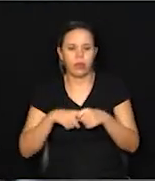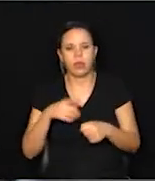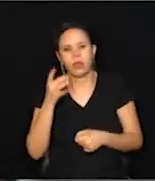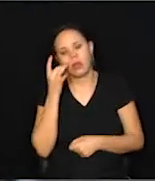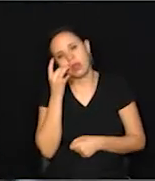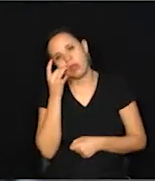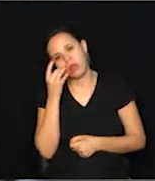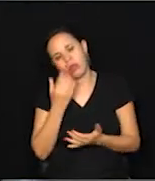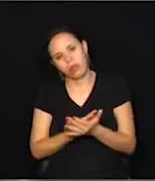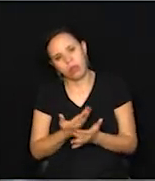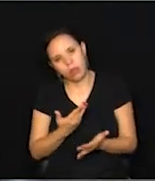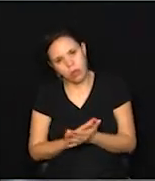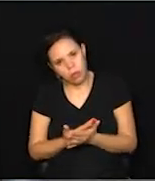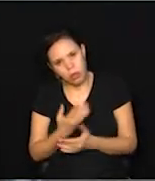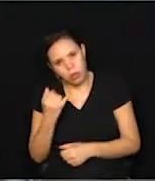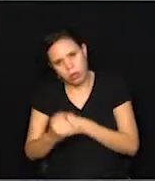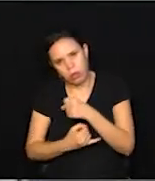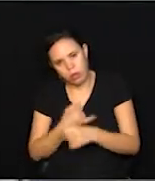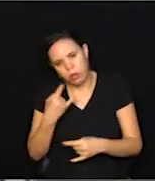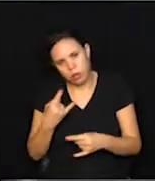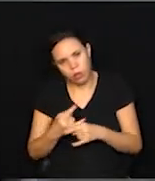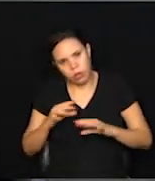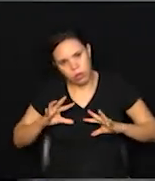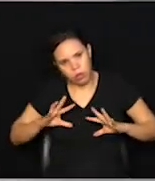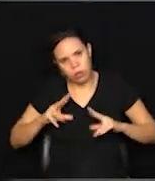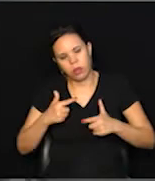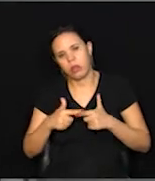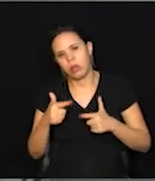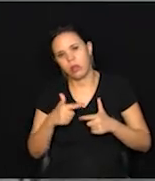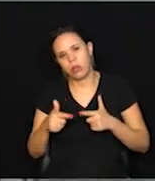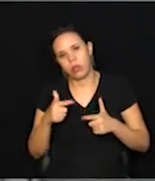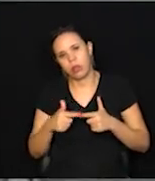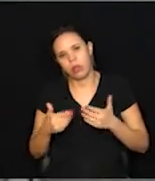presencial, as aulas virtuais, com todos os problemas que